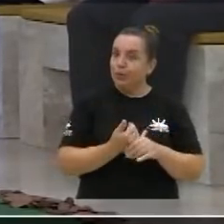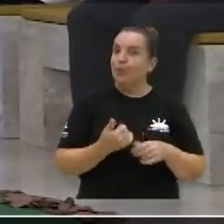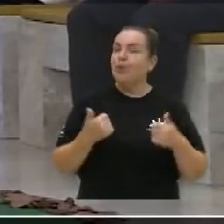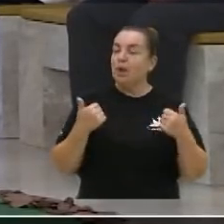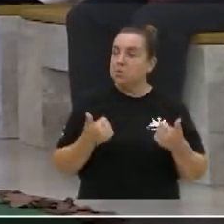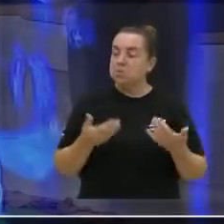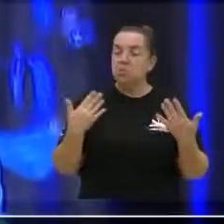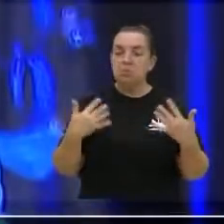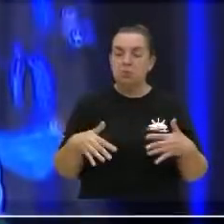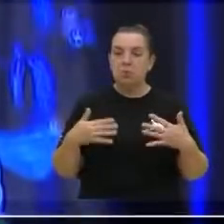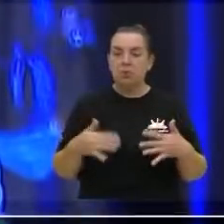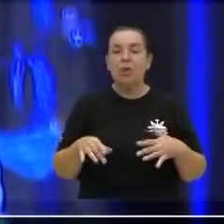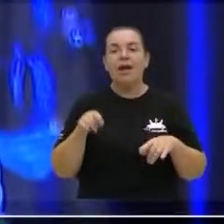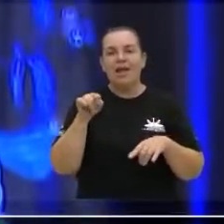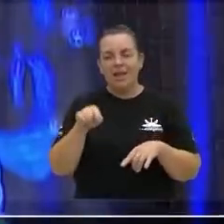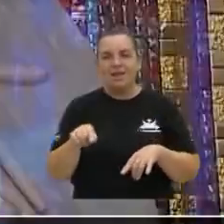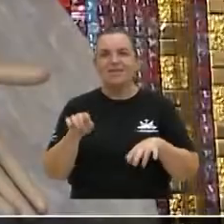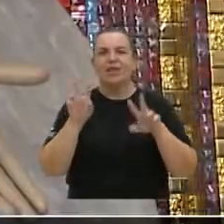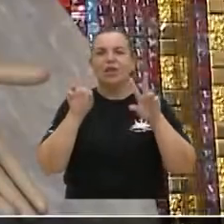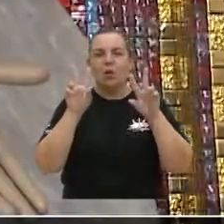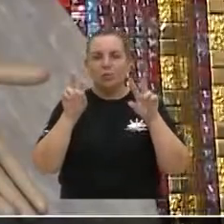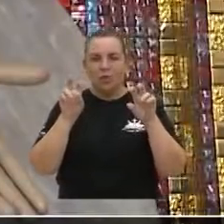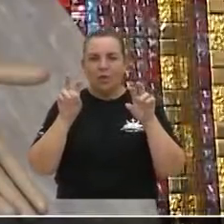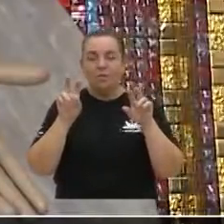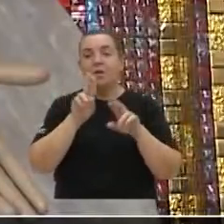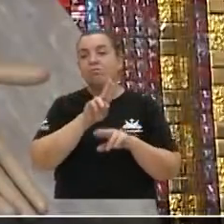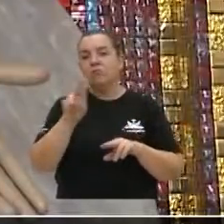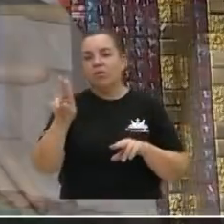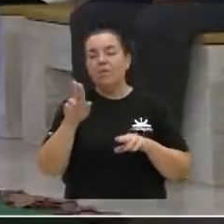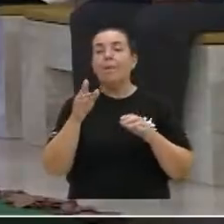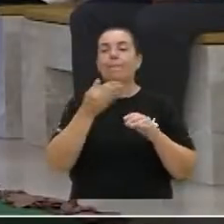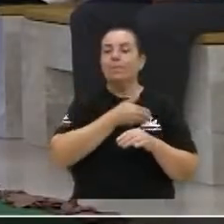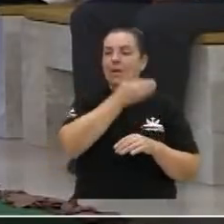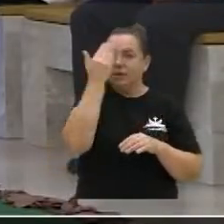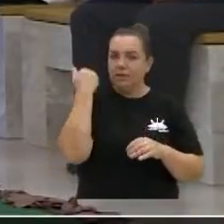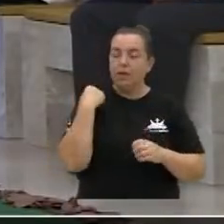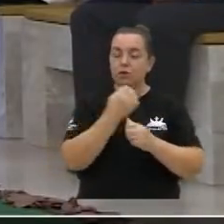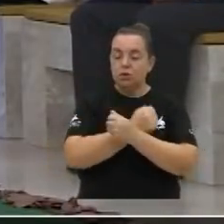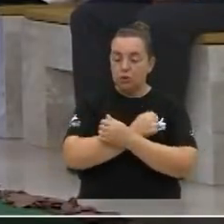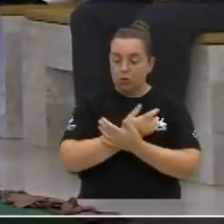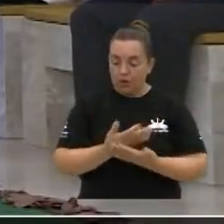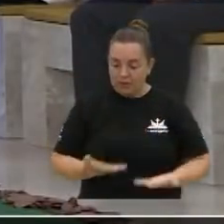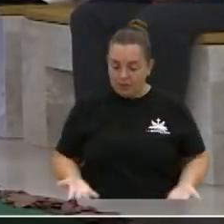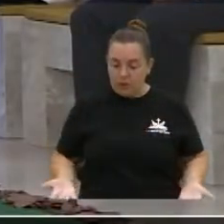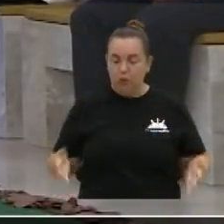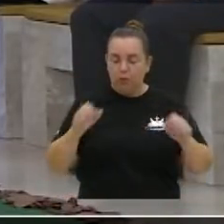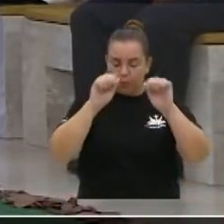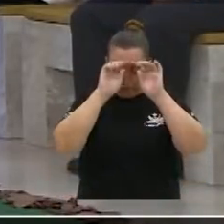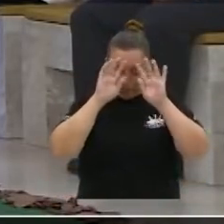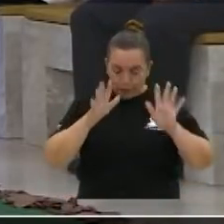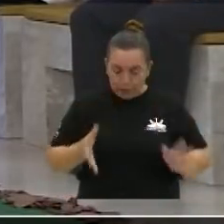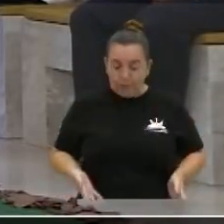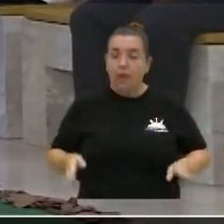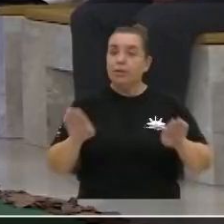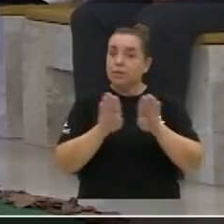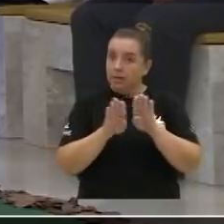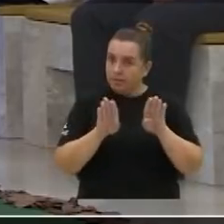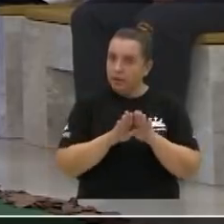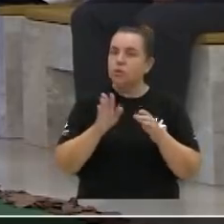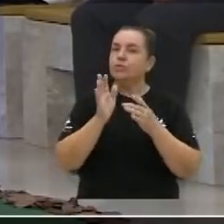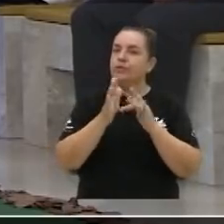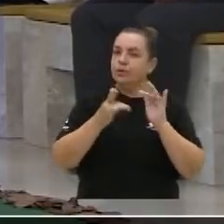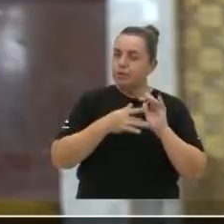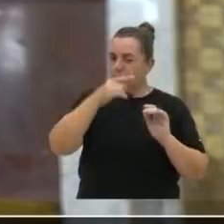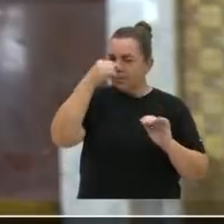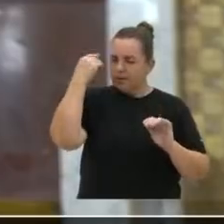Guadalupe e Jesus das Santas Chagas. Esta devoção de Jesus das Santas Chagas, que